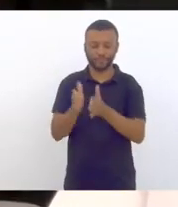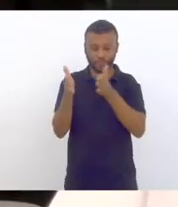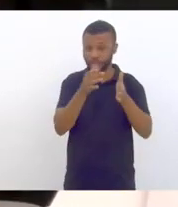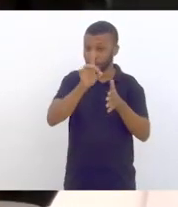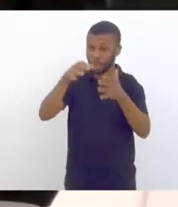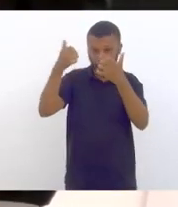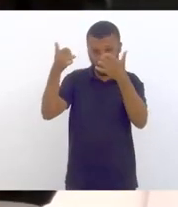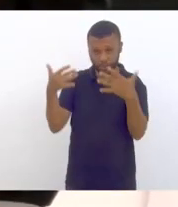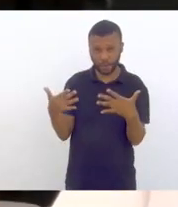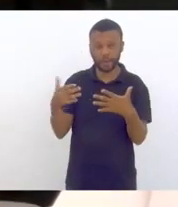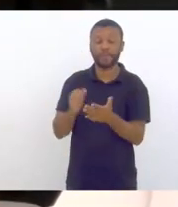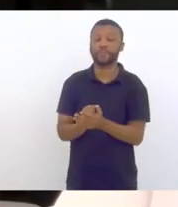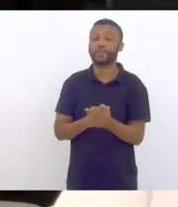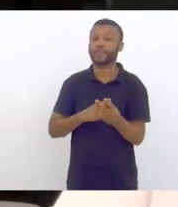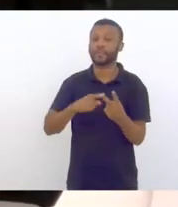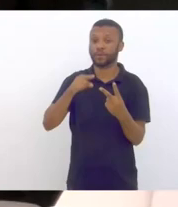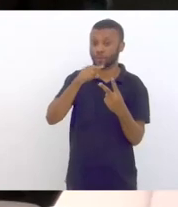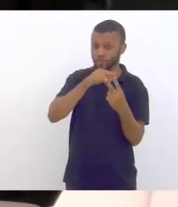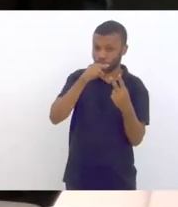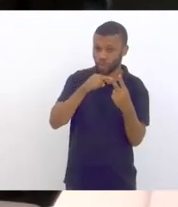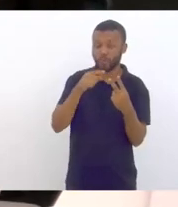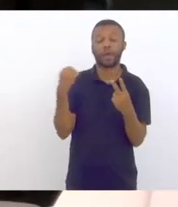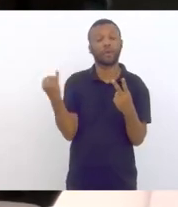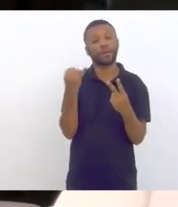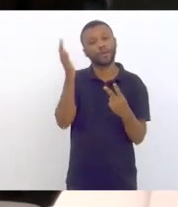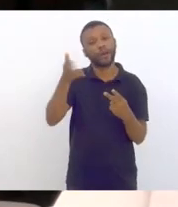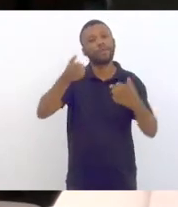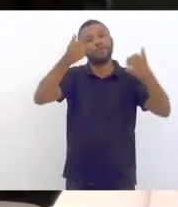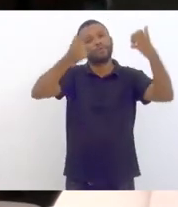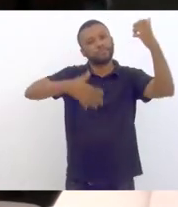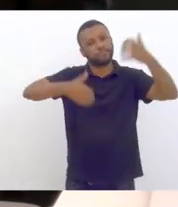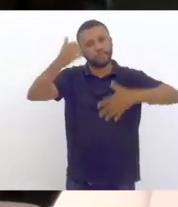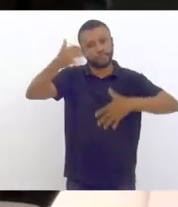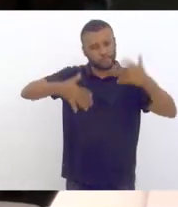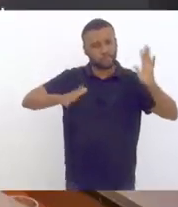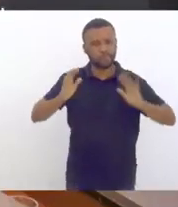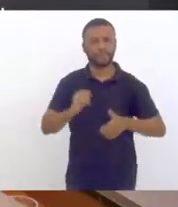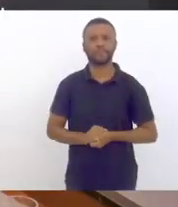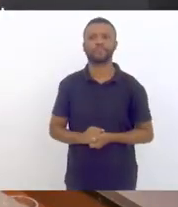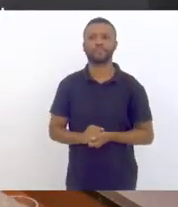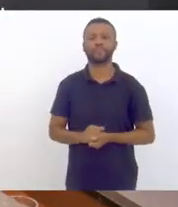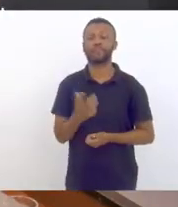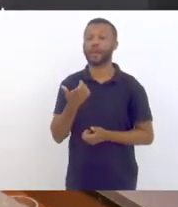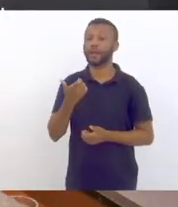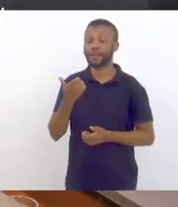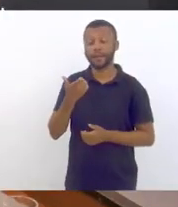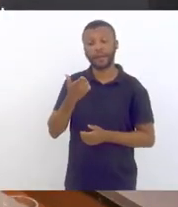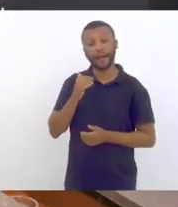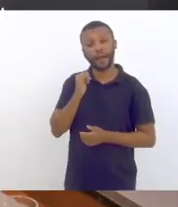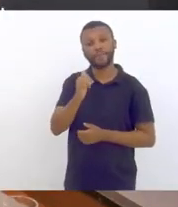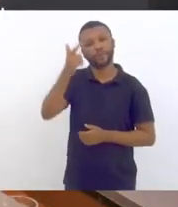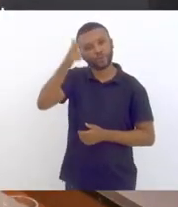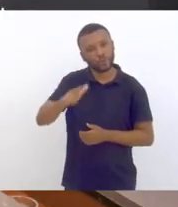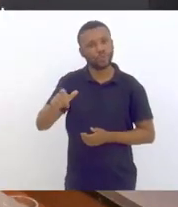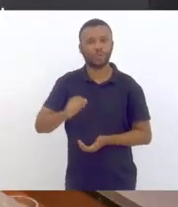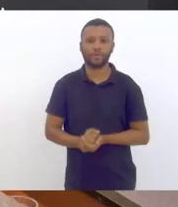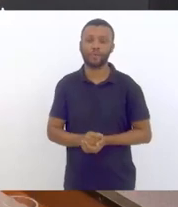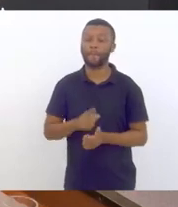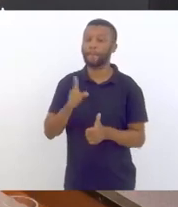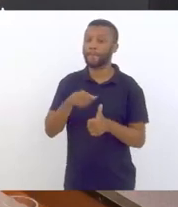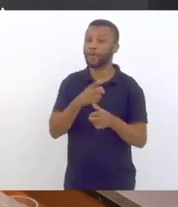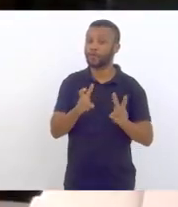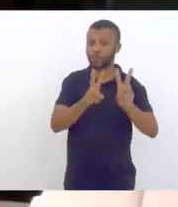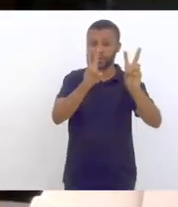mas sim mas tem dois pontos importantes que já foram falados eu quero não eu quero aqui repizar primeiro é uma novidade